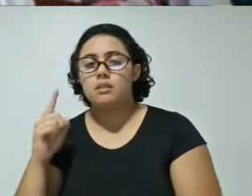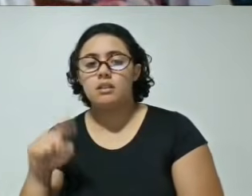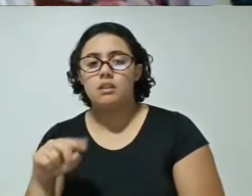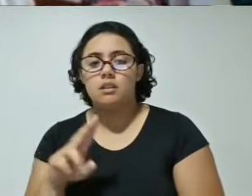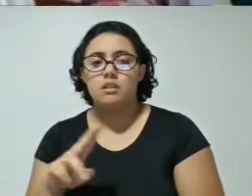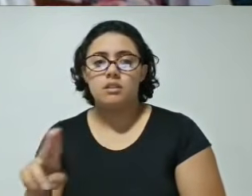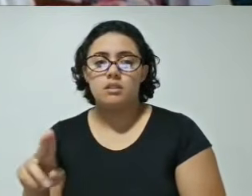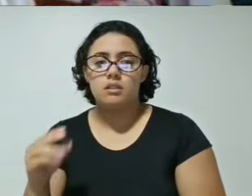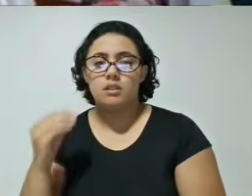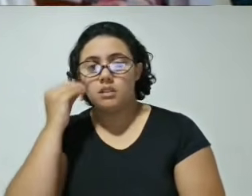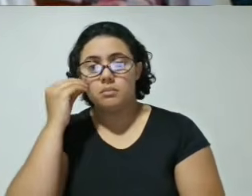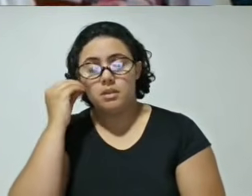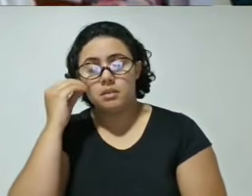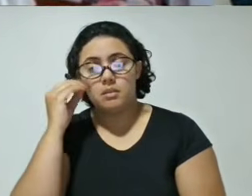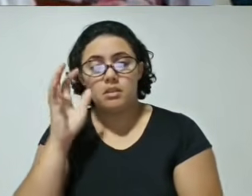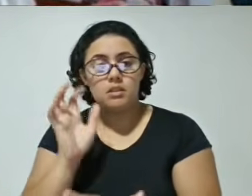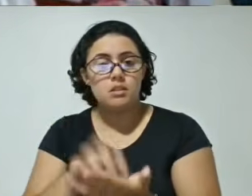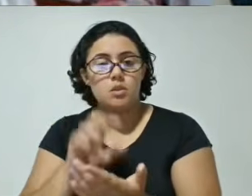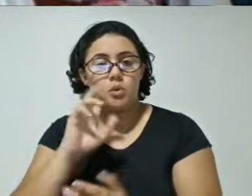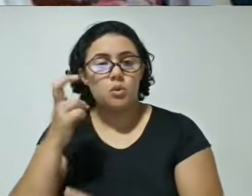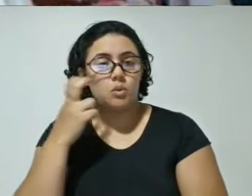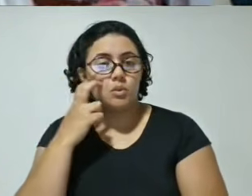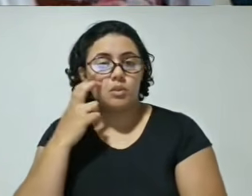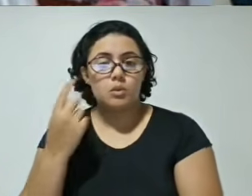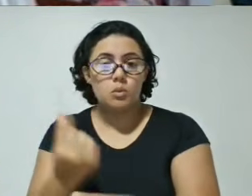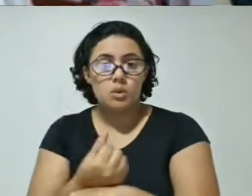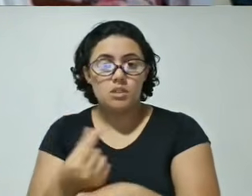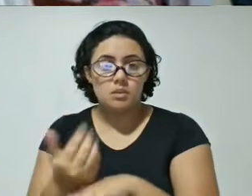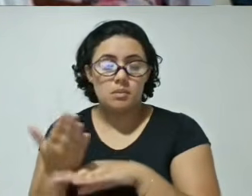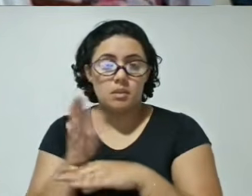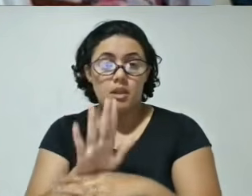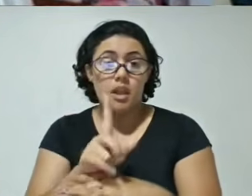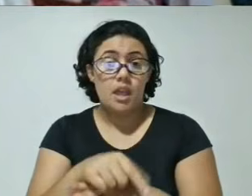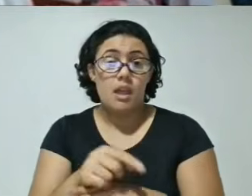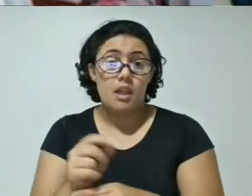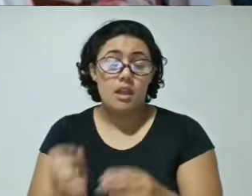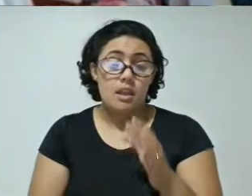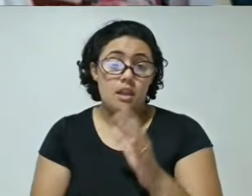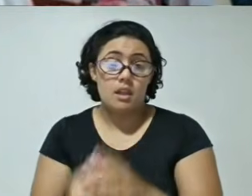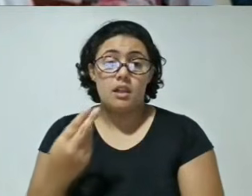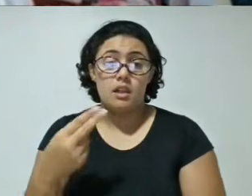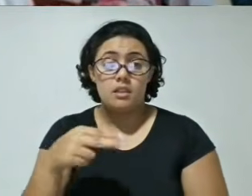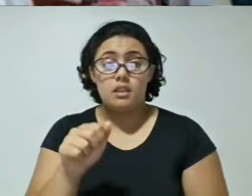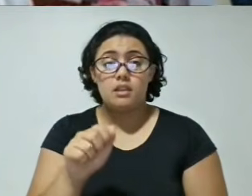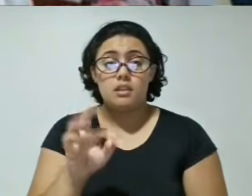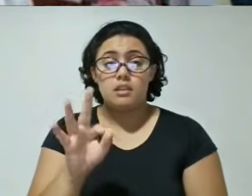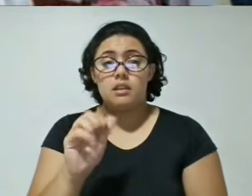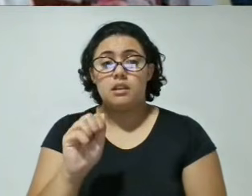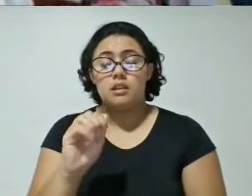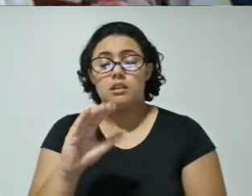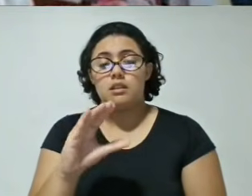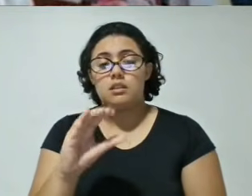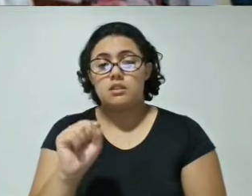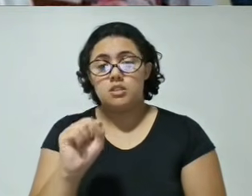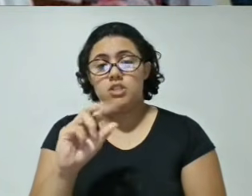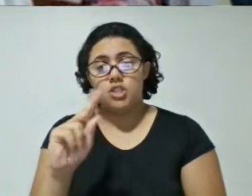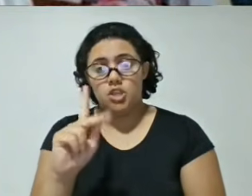experiência dos centros culturais no orçamento participativo. Ele foi feito pela Natasha Rena, da UFMG, professora da